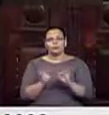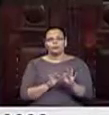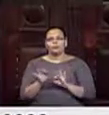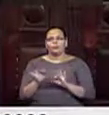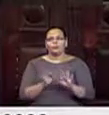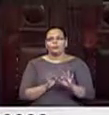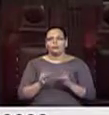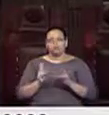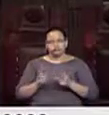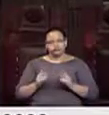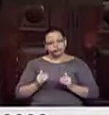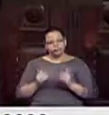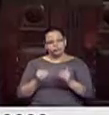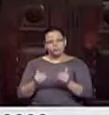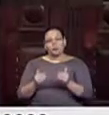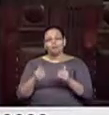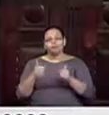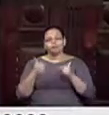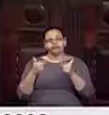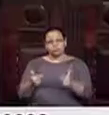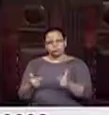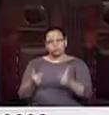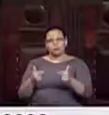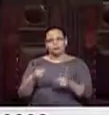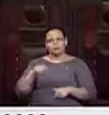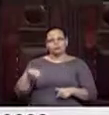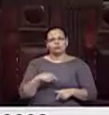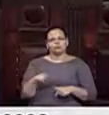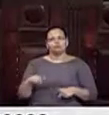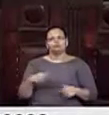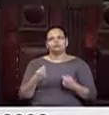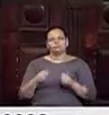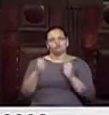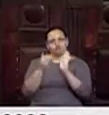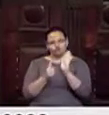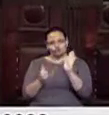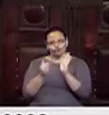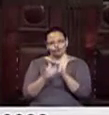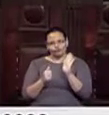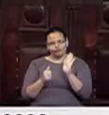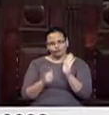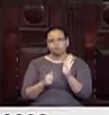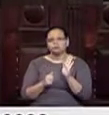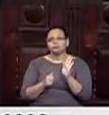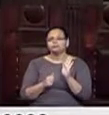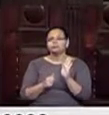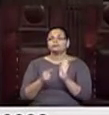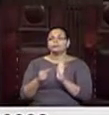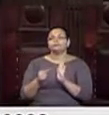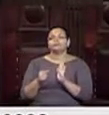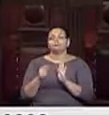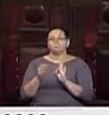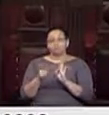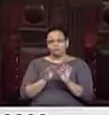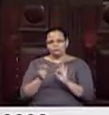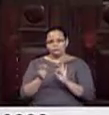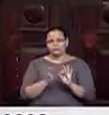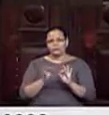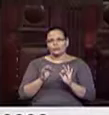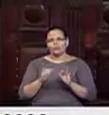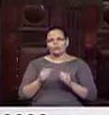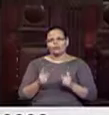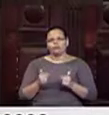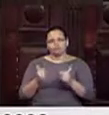o projeto avançar, nós, a priori, tirássemos a questão da redução de danos do projeto para que o